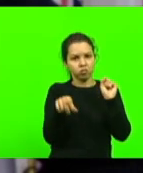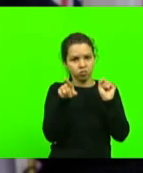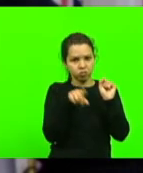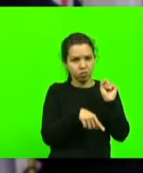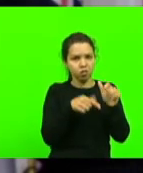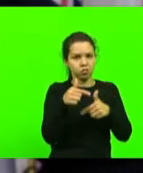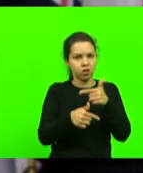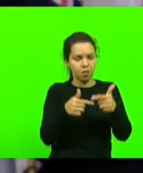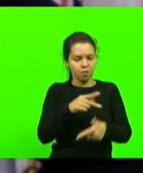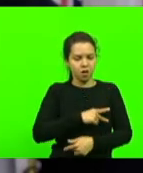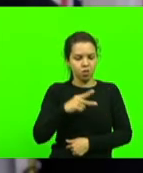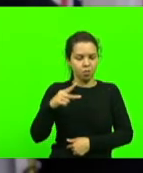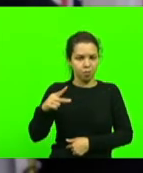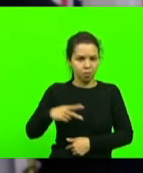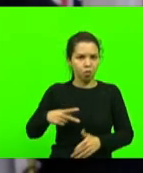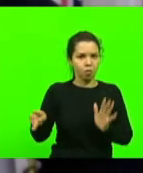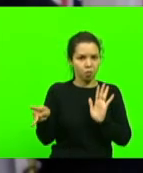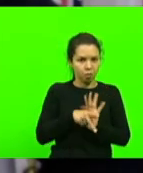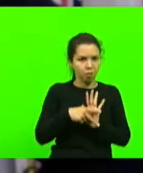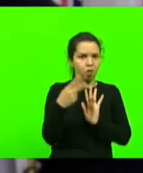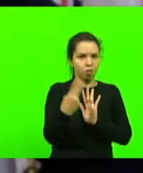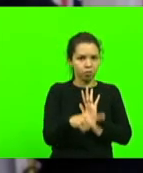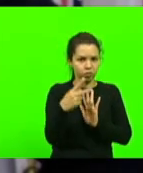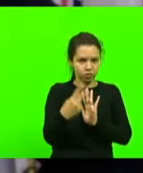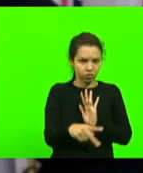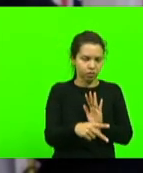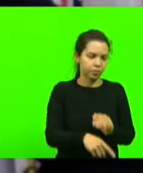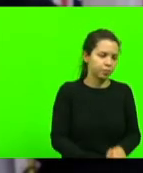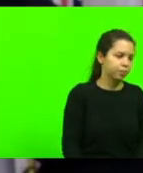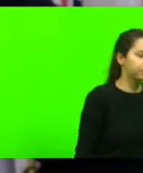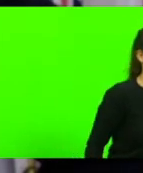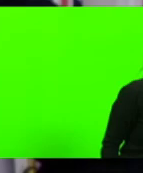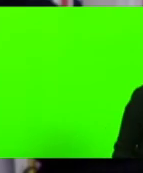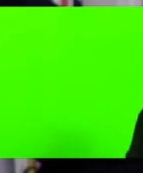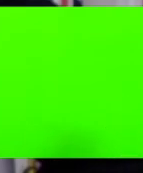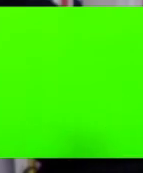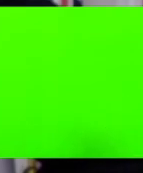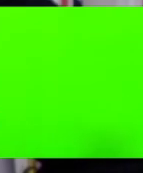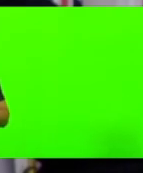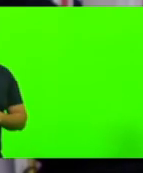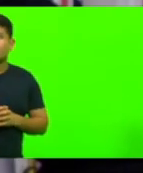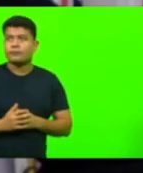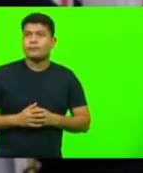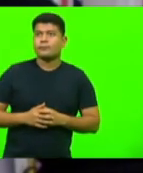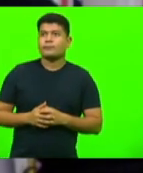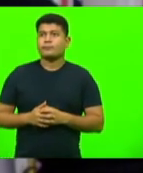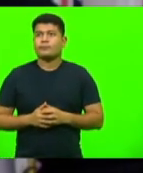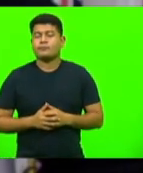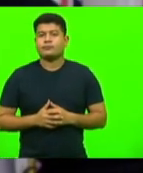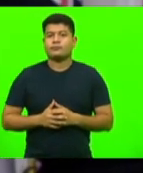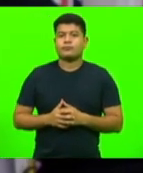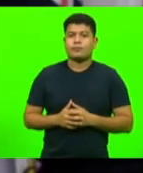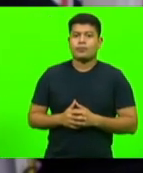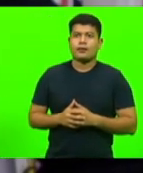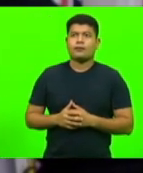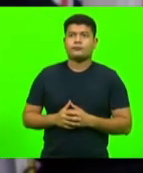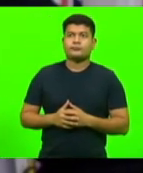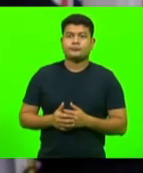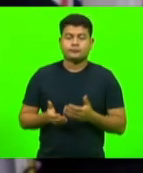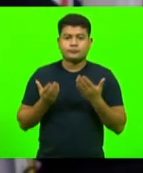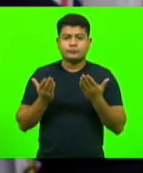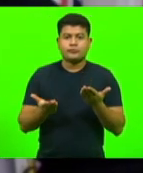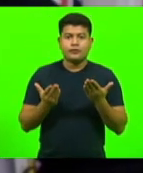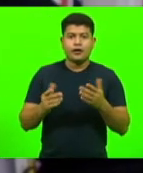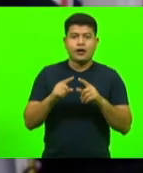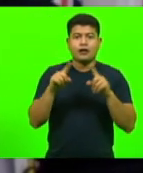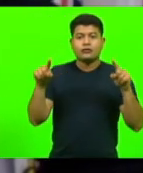público a garantia o exercício funcional autônomo baseado na competência técnica do Servidor que serve